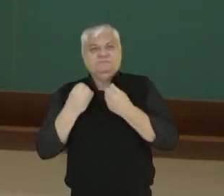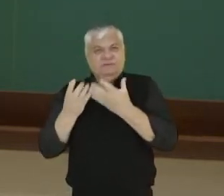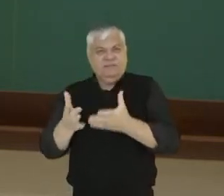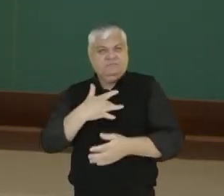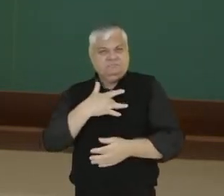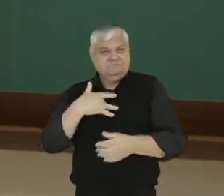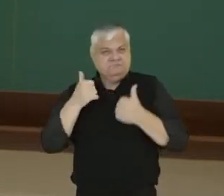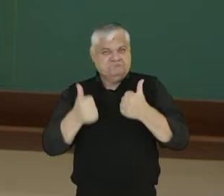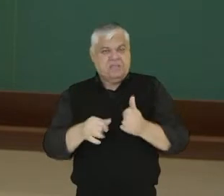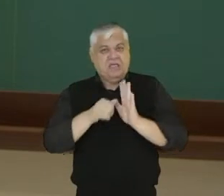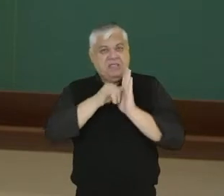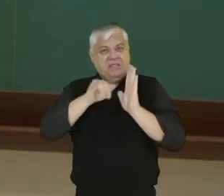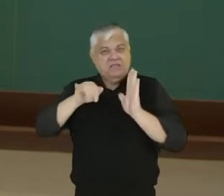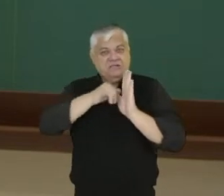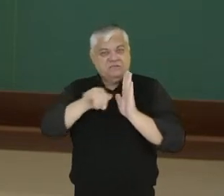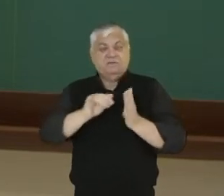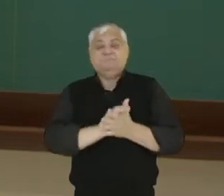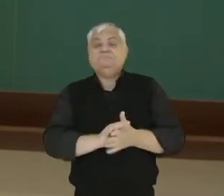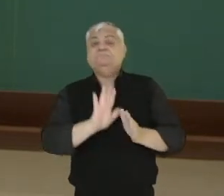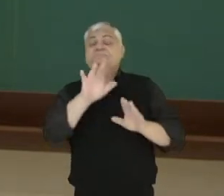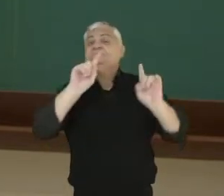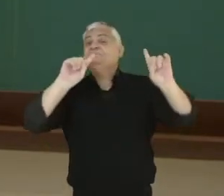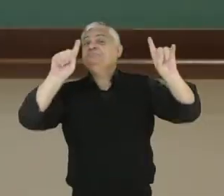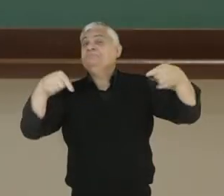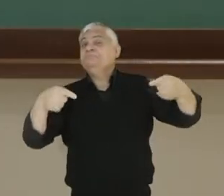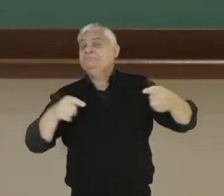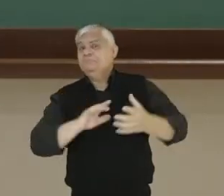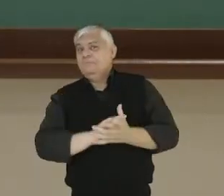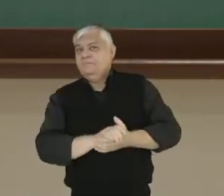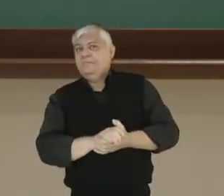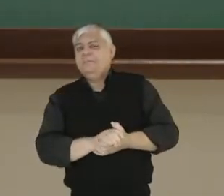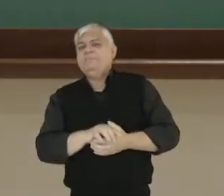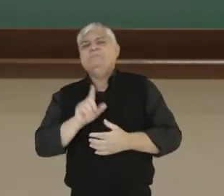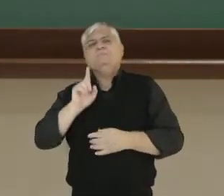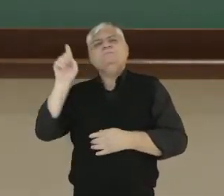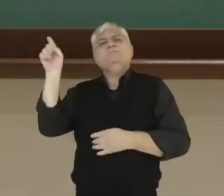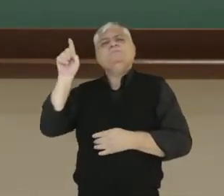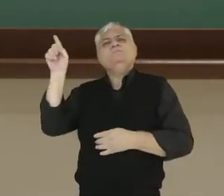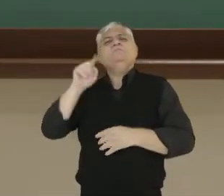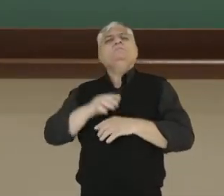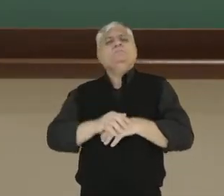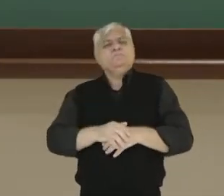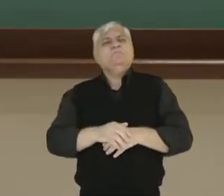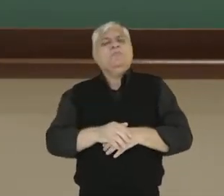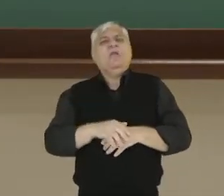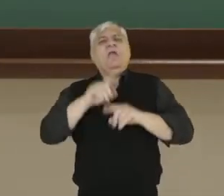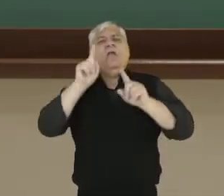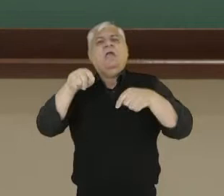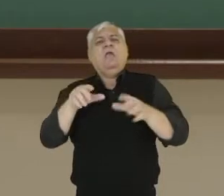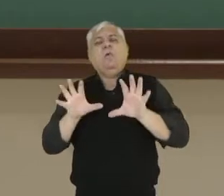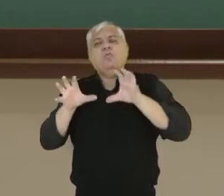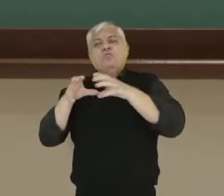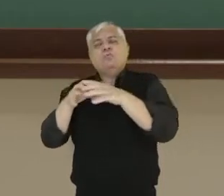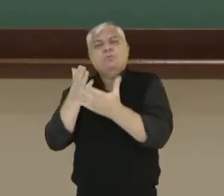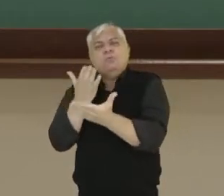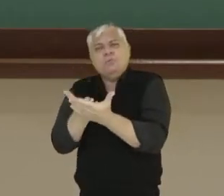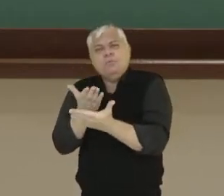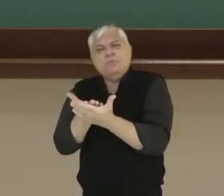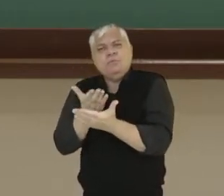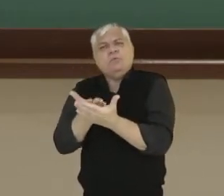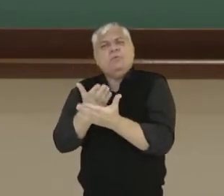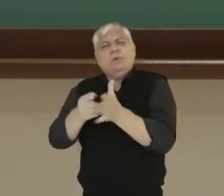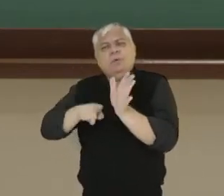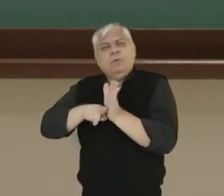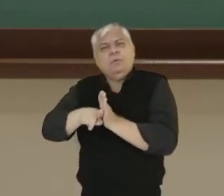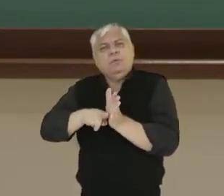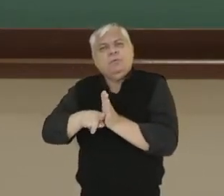beleza? Só para abrir um parênteses aqui, eu tirei esse material do CEPA, que é um grupo de estudo e pesquisa sobre a